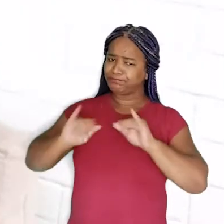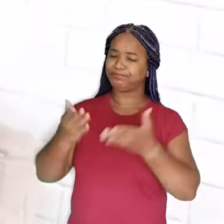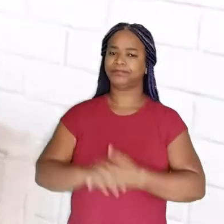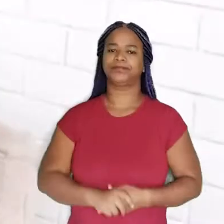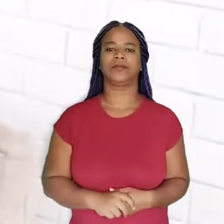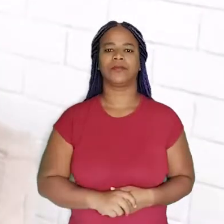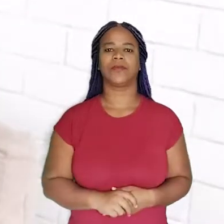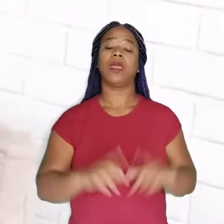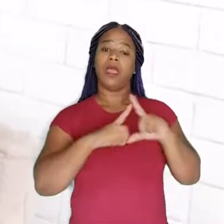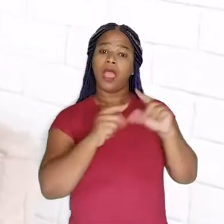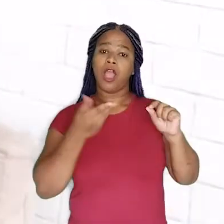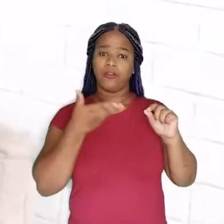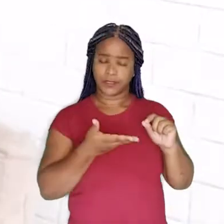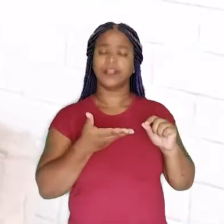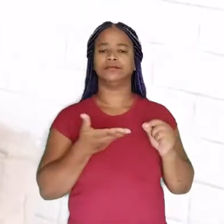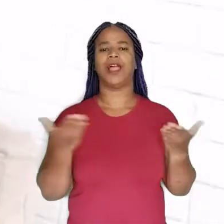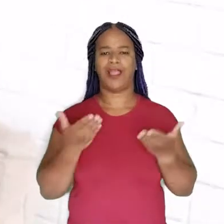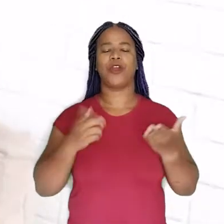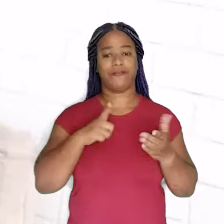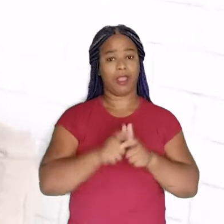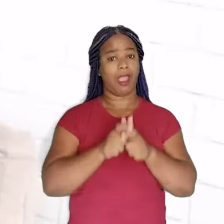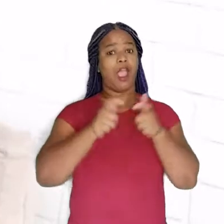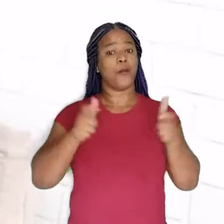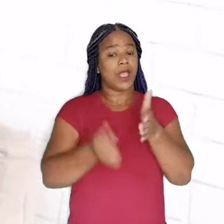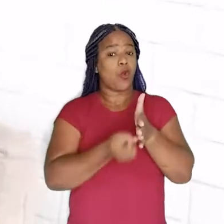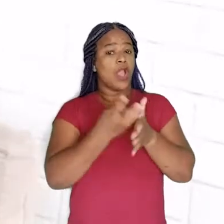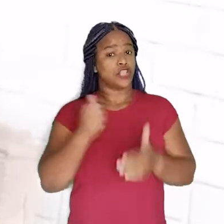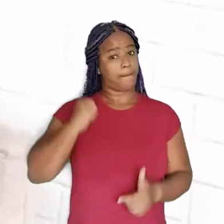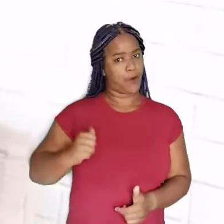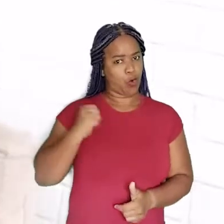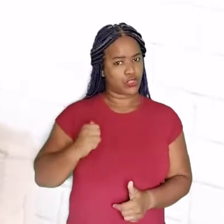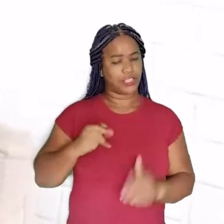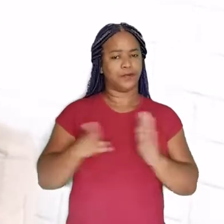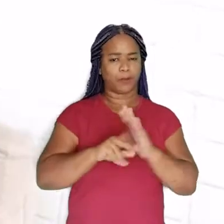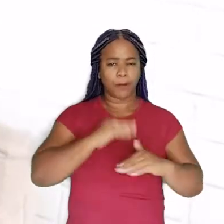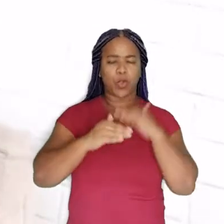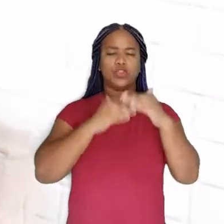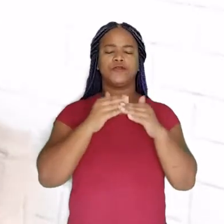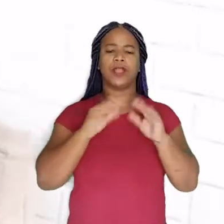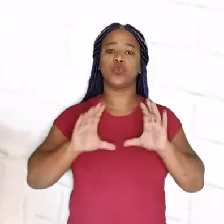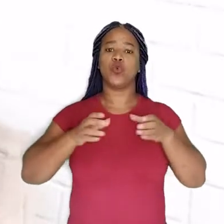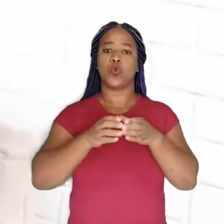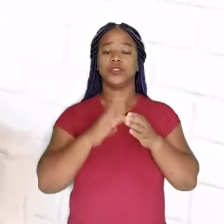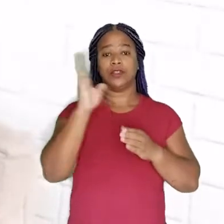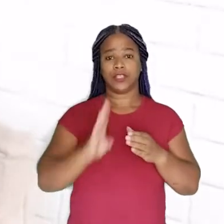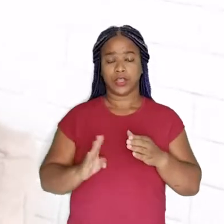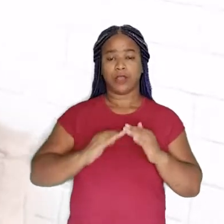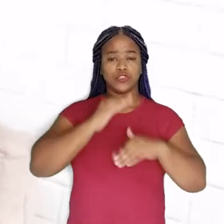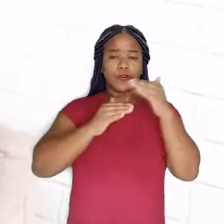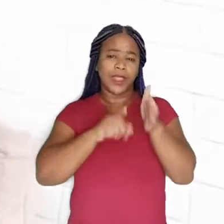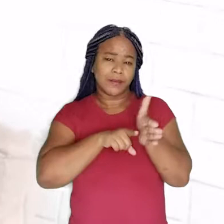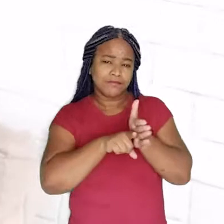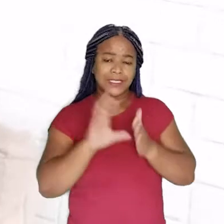Gabriela! E a Universidade Federal de Juiz de Fora terá um aumento no número de bolsistas de produtividade pelo Conselho Nacional de